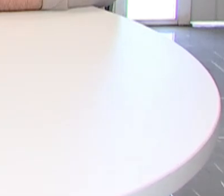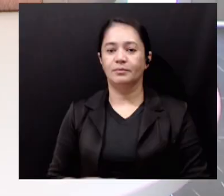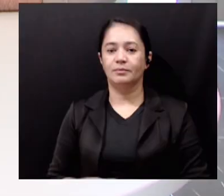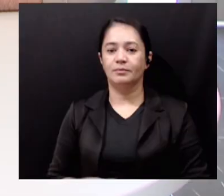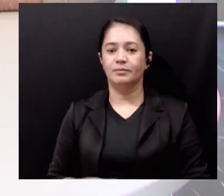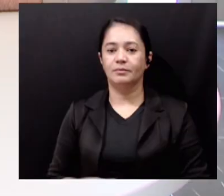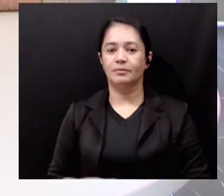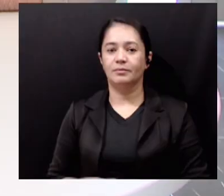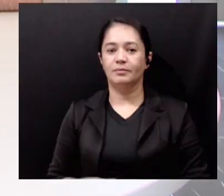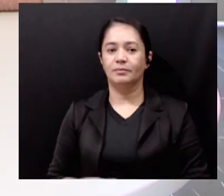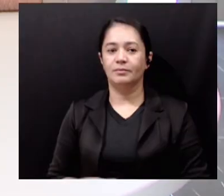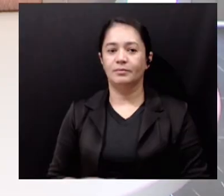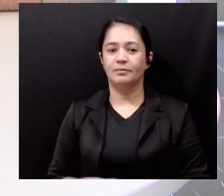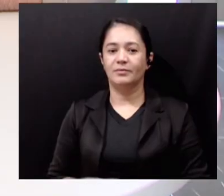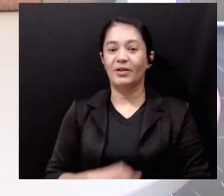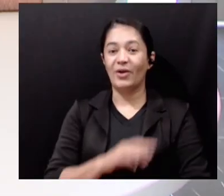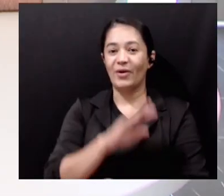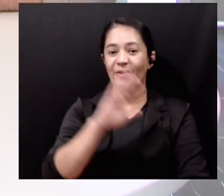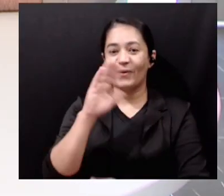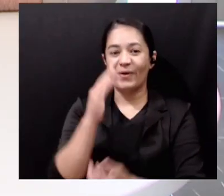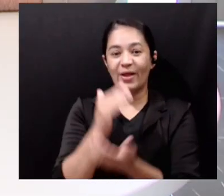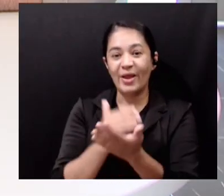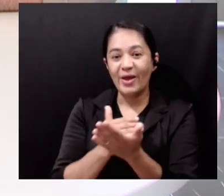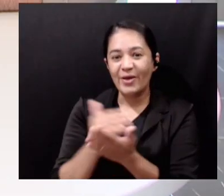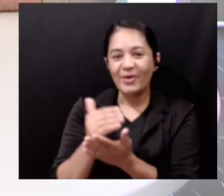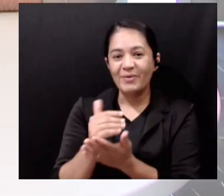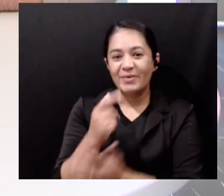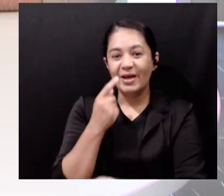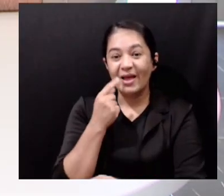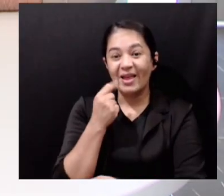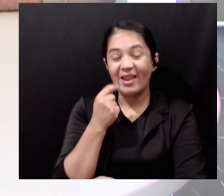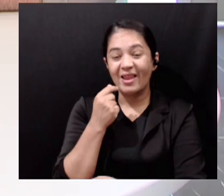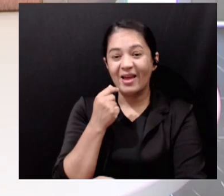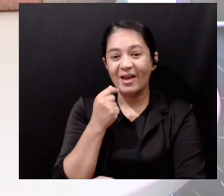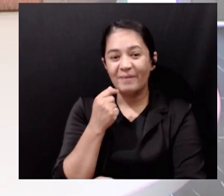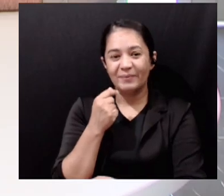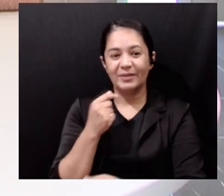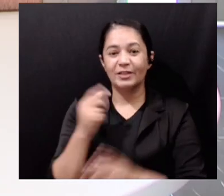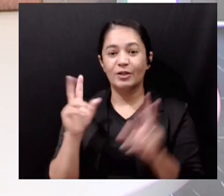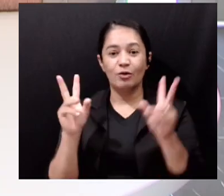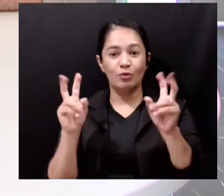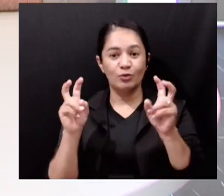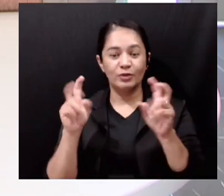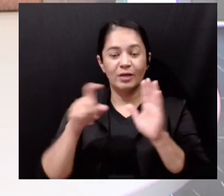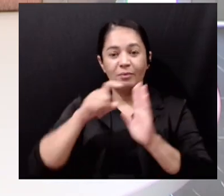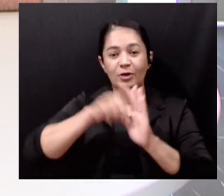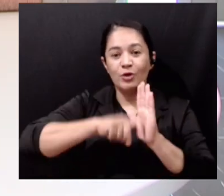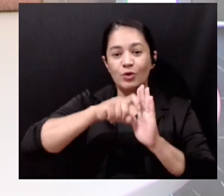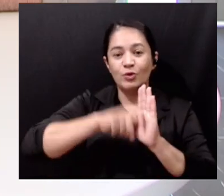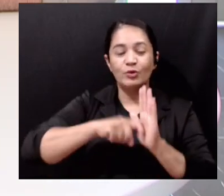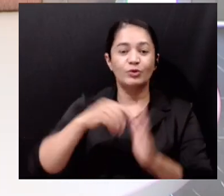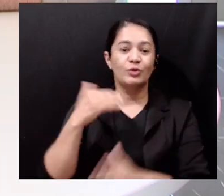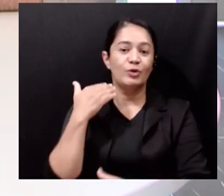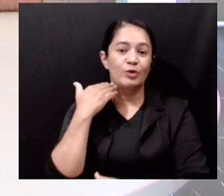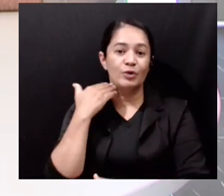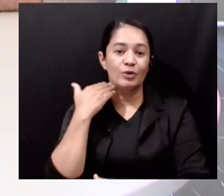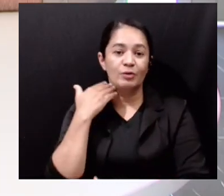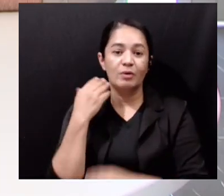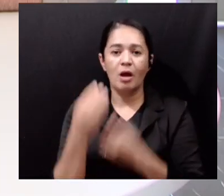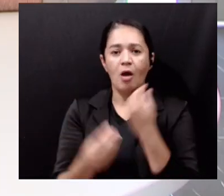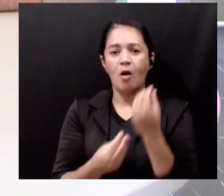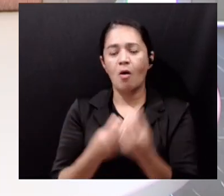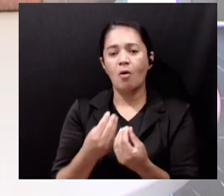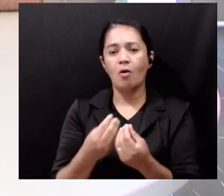Está começando mais um Na Ponta do Lápis e hoje o nosso tema é sobre as tarifas bancárias, como trocar para a conta gratuita e